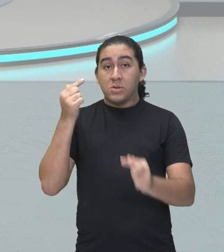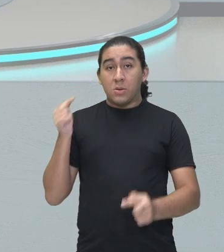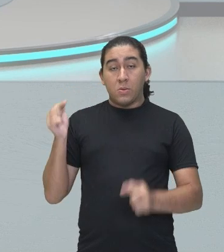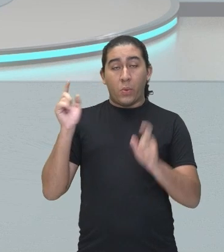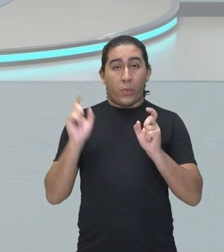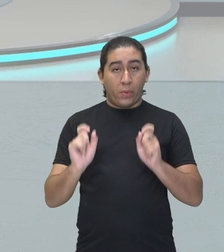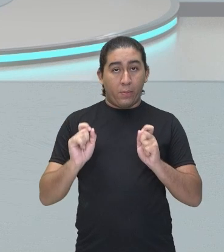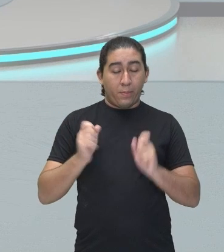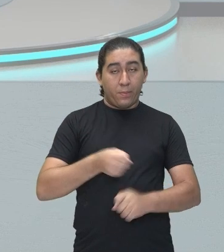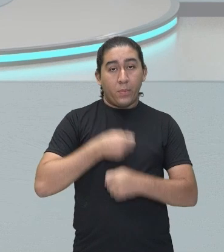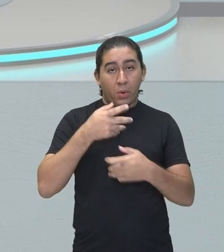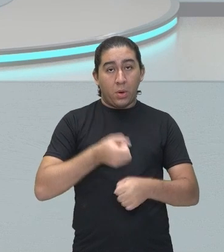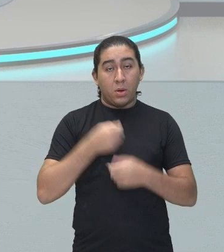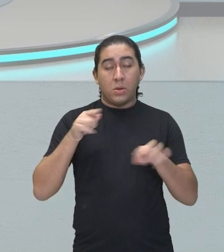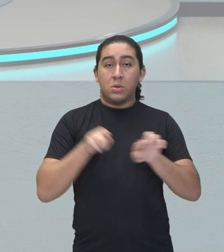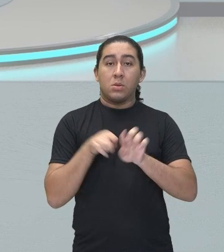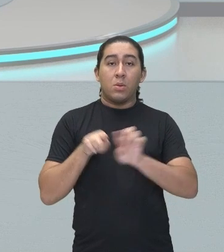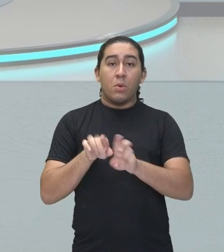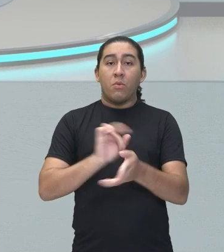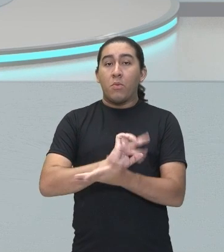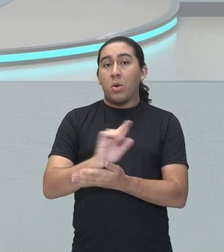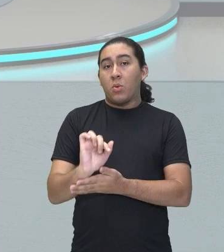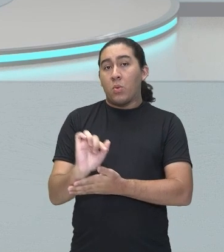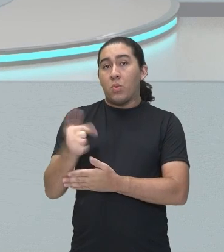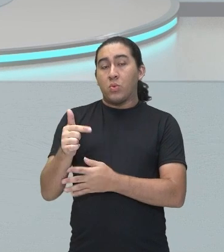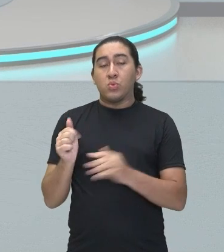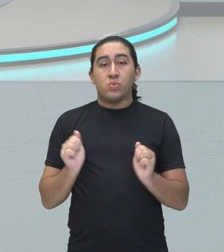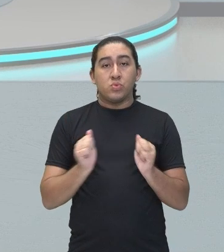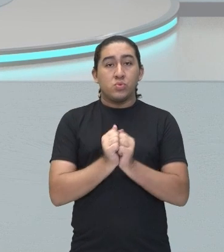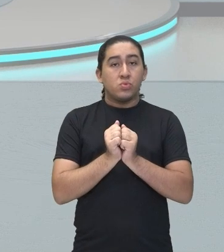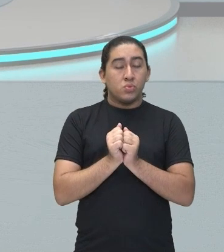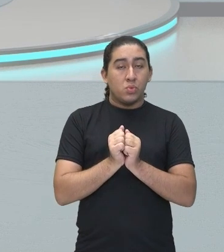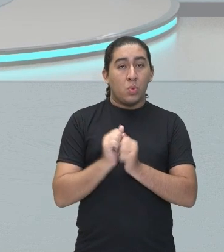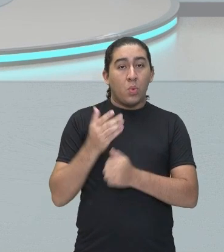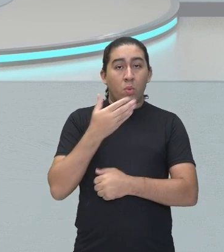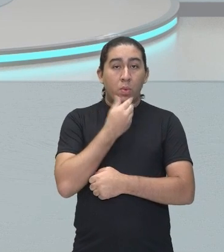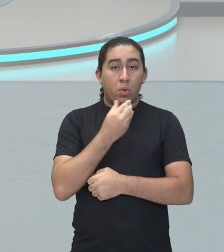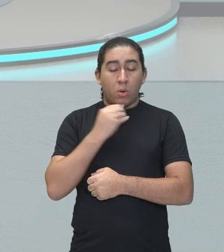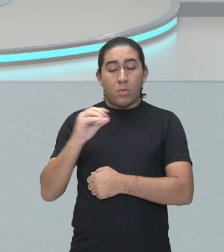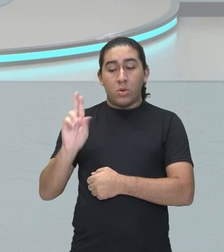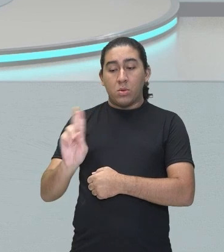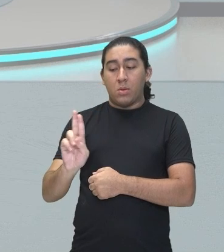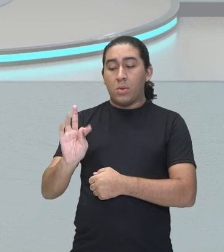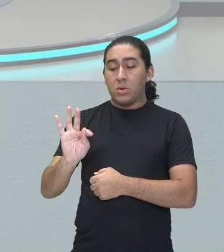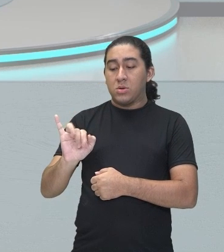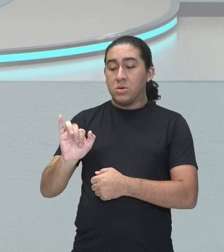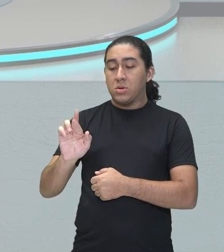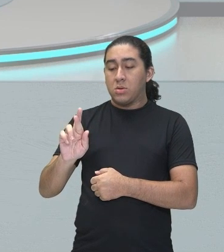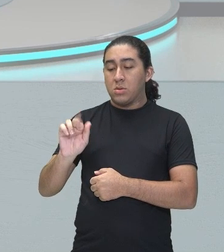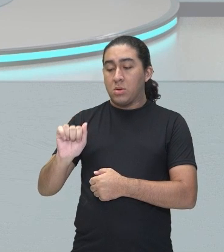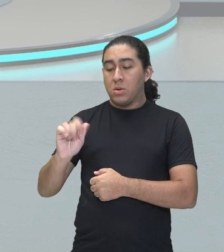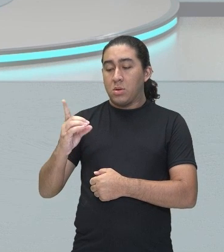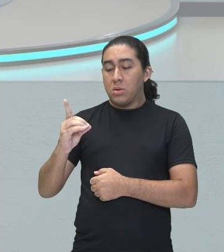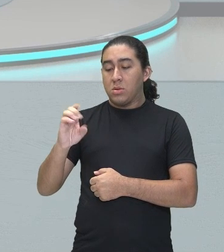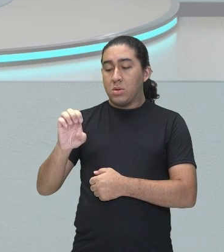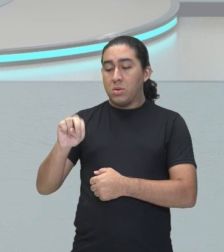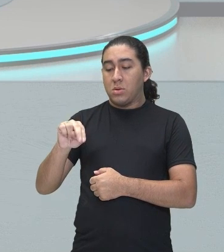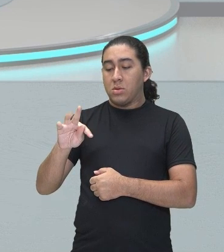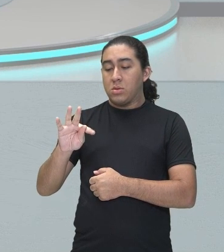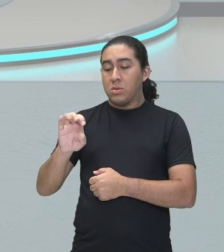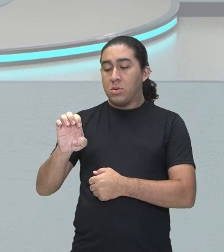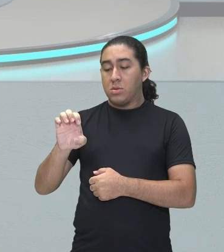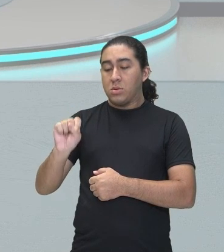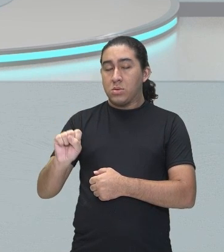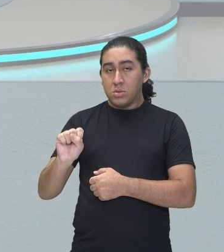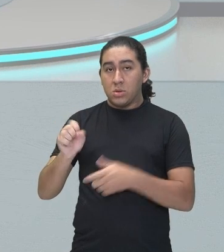esses poetas e outros poetas, juntamente com Tiradentes, estavam numa efervescência buscando e